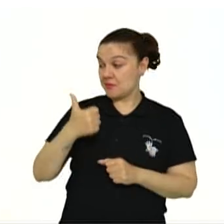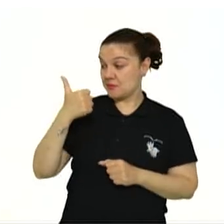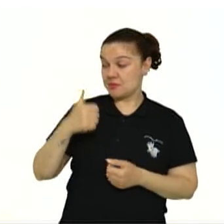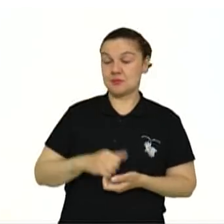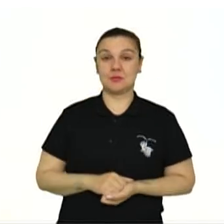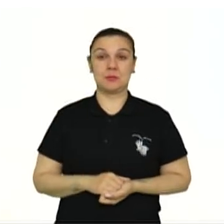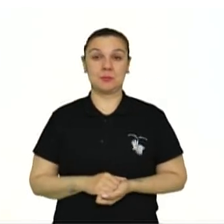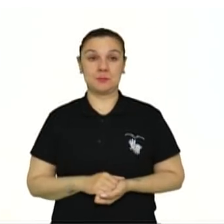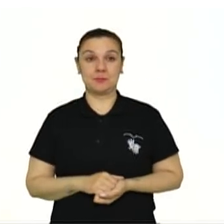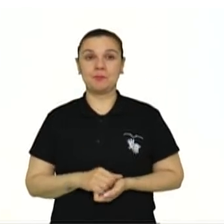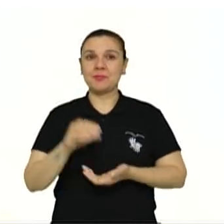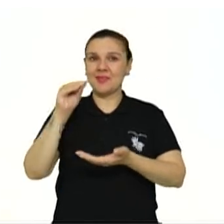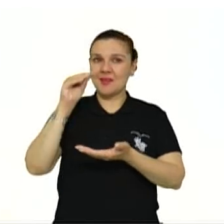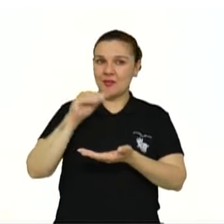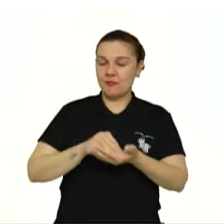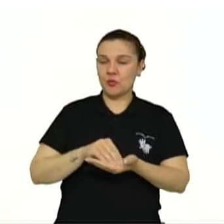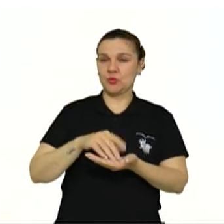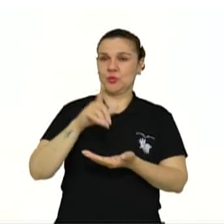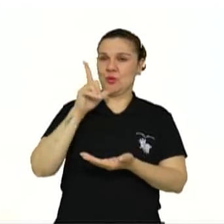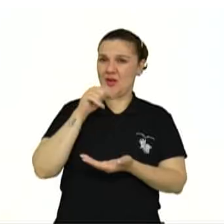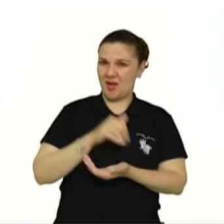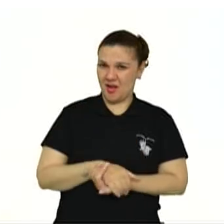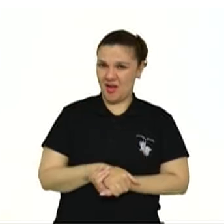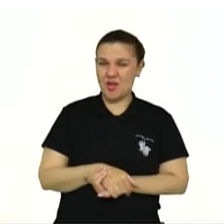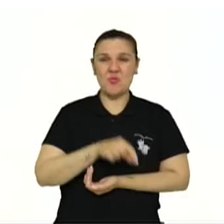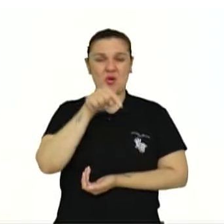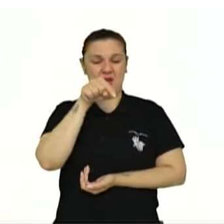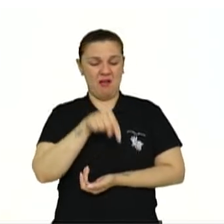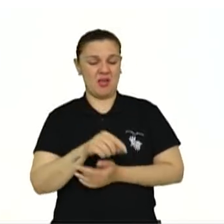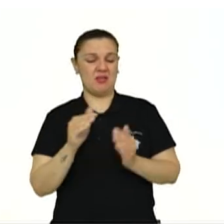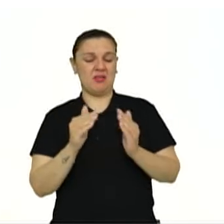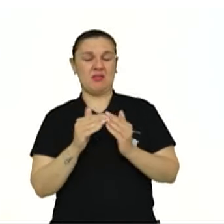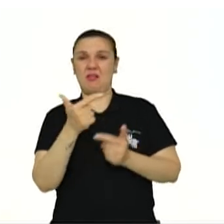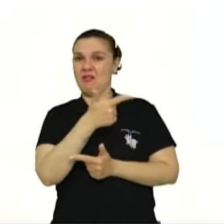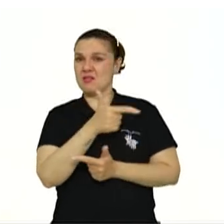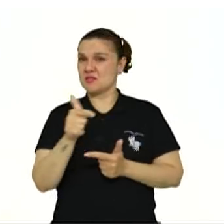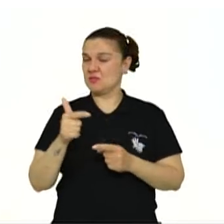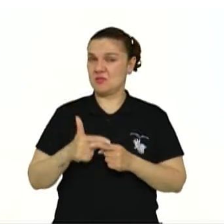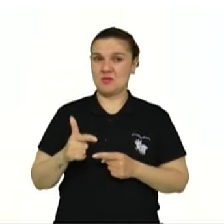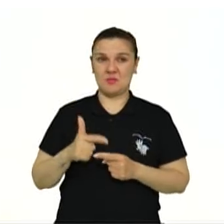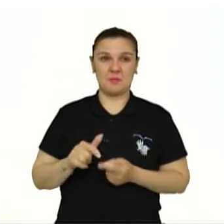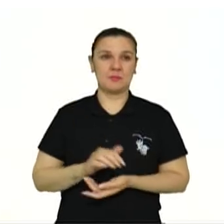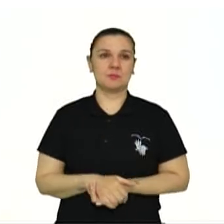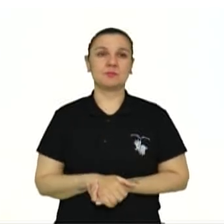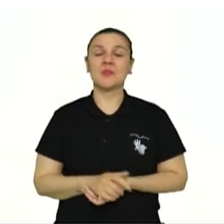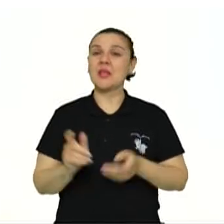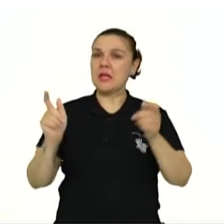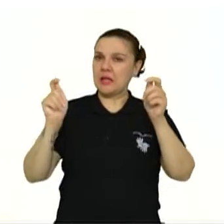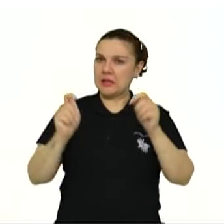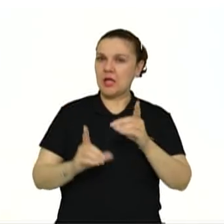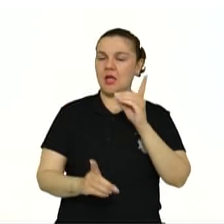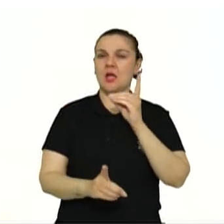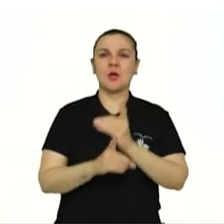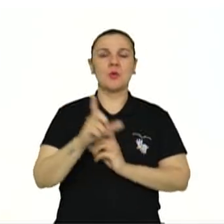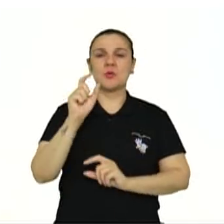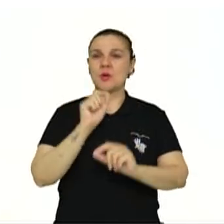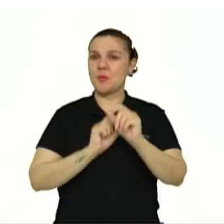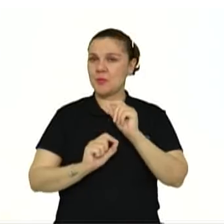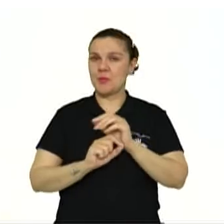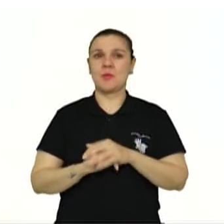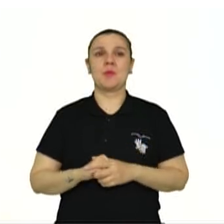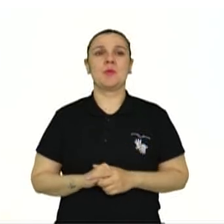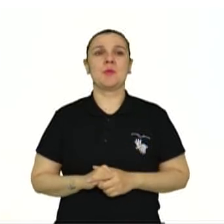comigo. Faltou água. Aqui em casa não temos esse problema. É possível